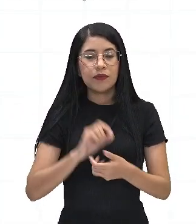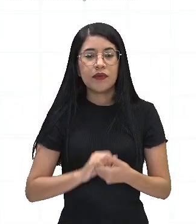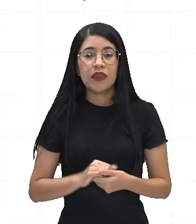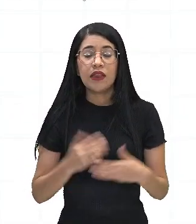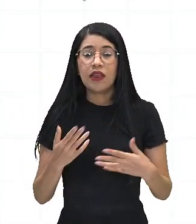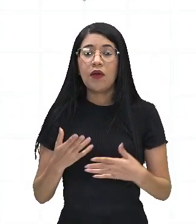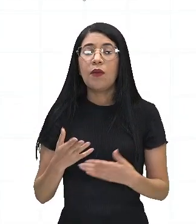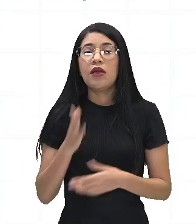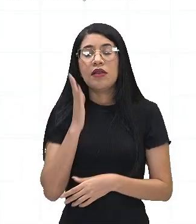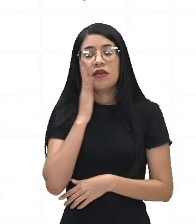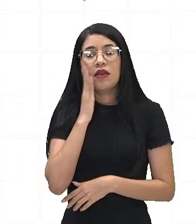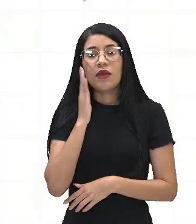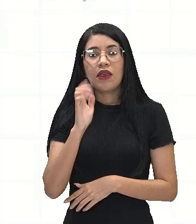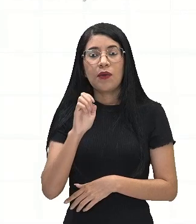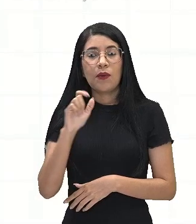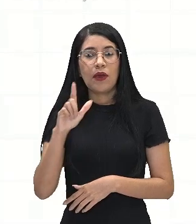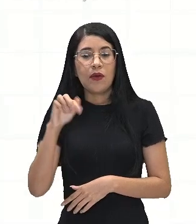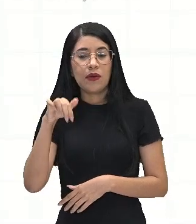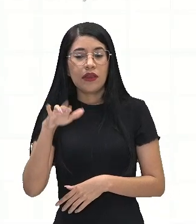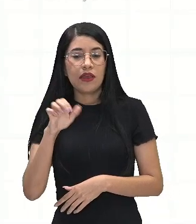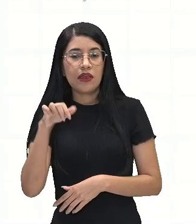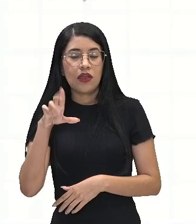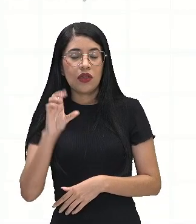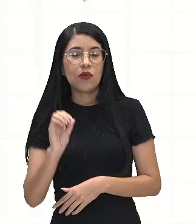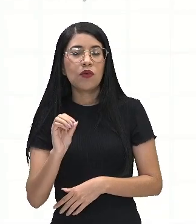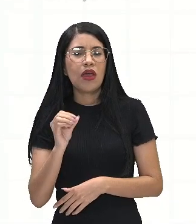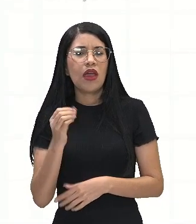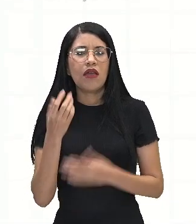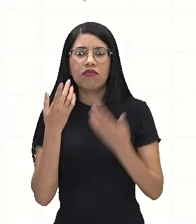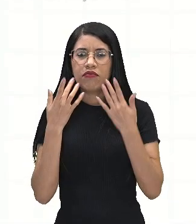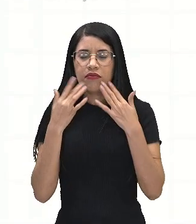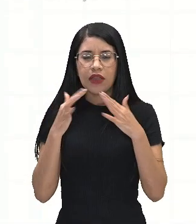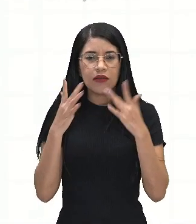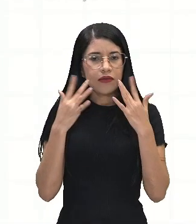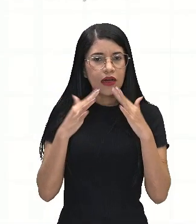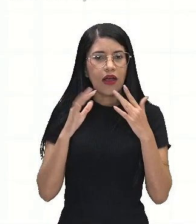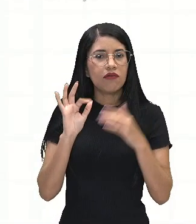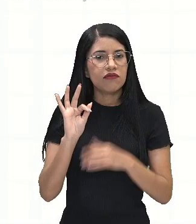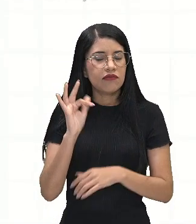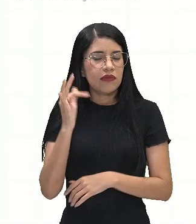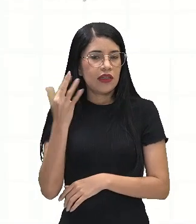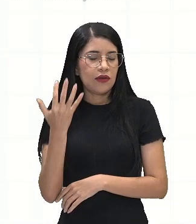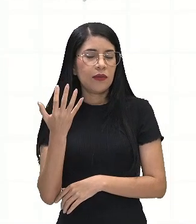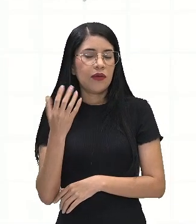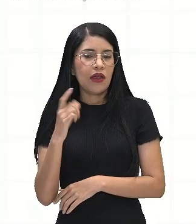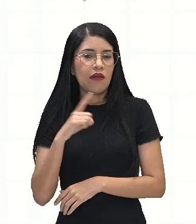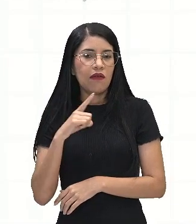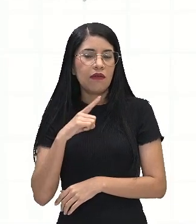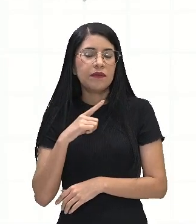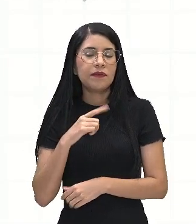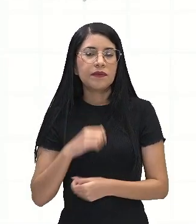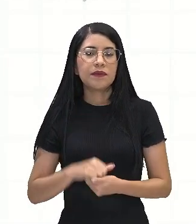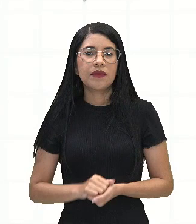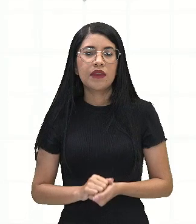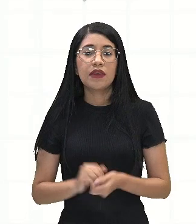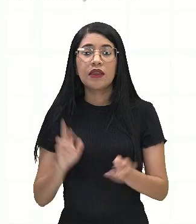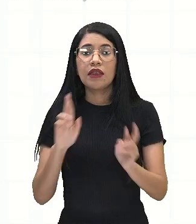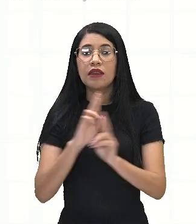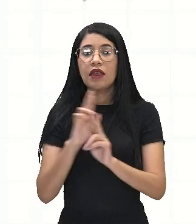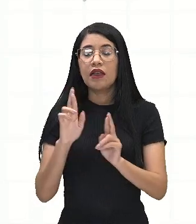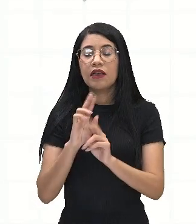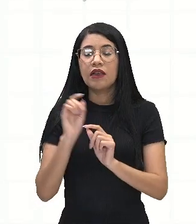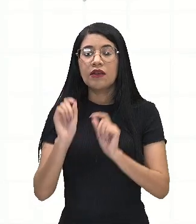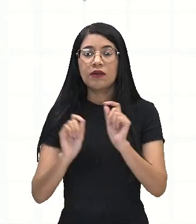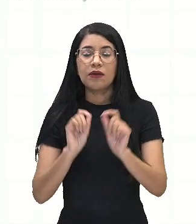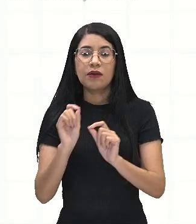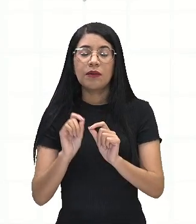El Niño é um fenômeno natural que está relacionado com